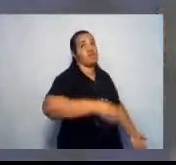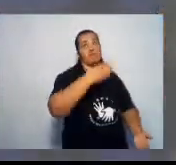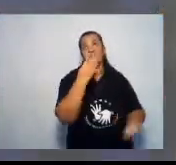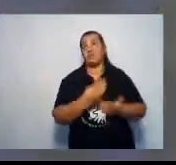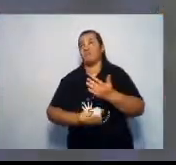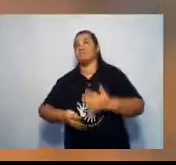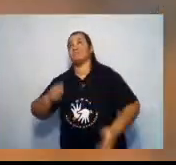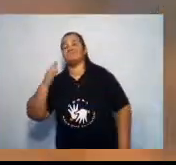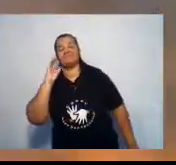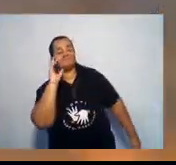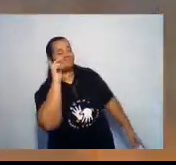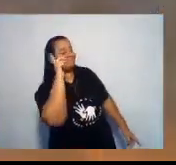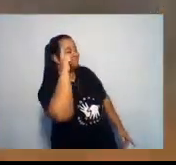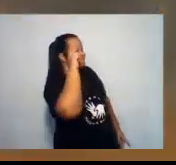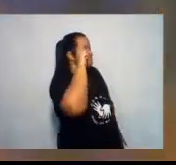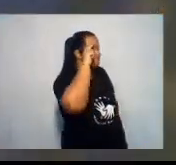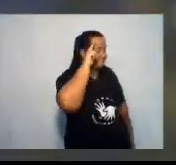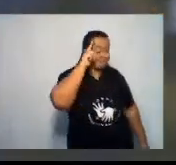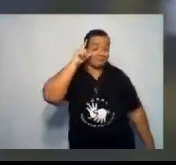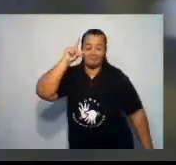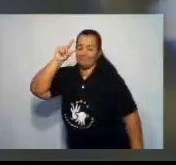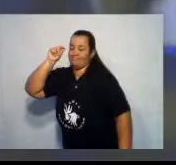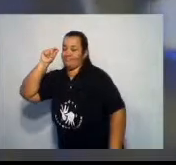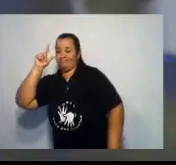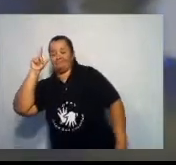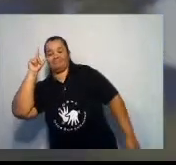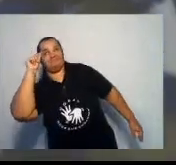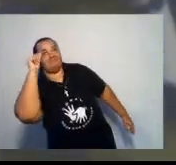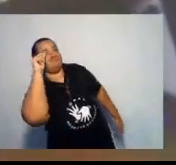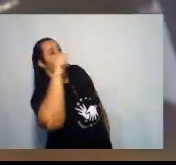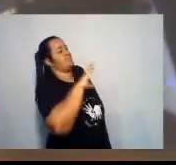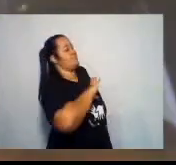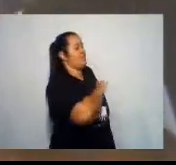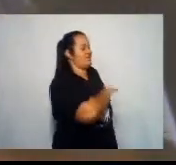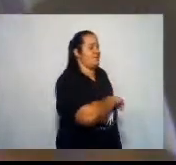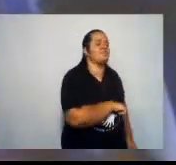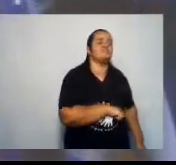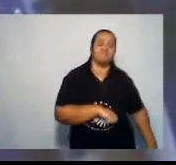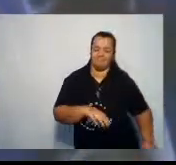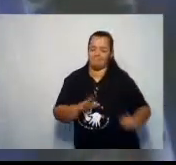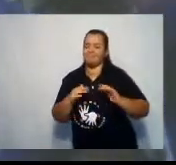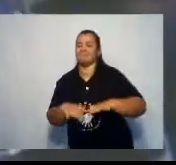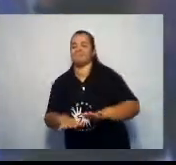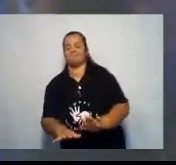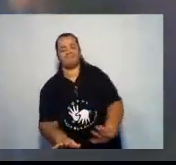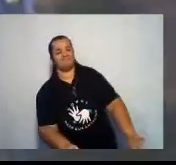o sono, é que ainda me ama.